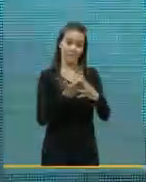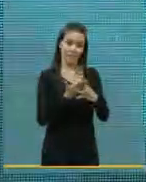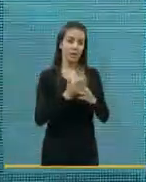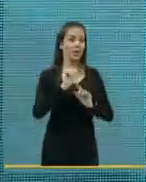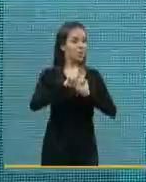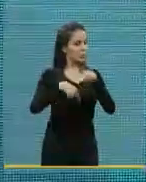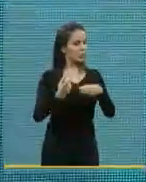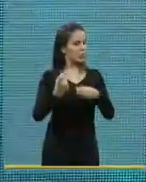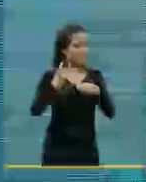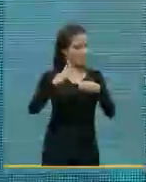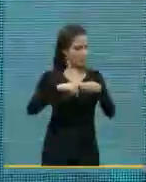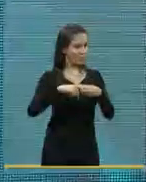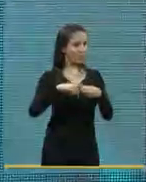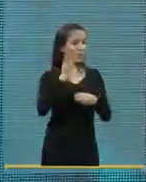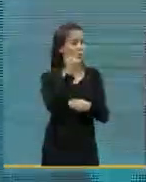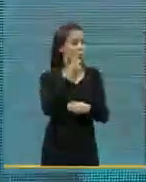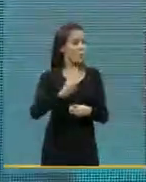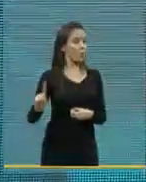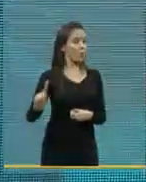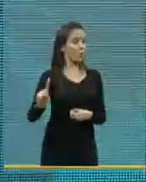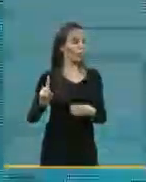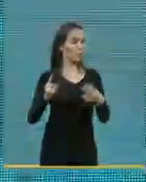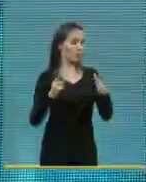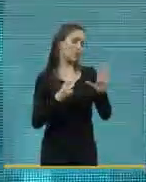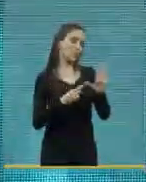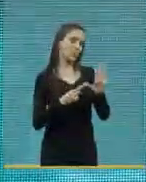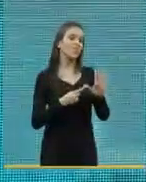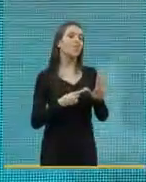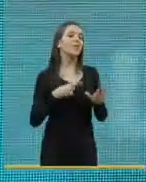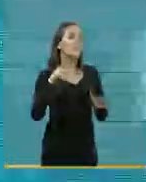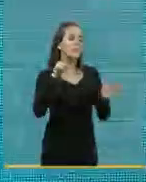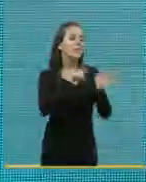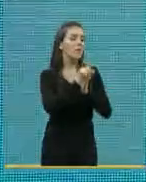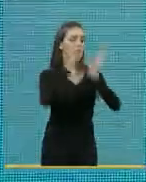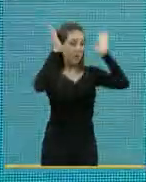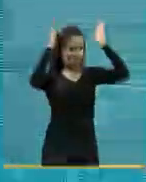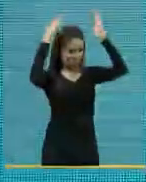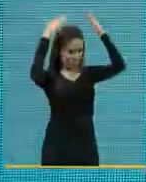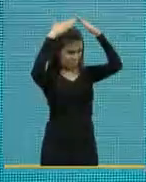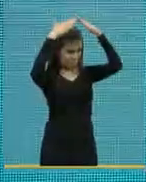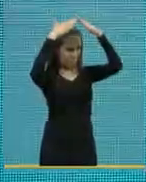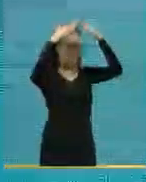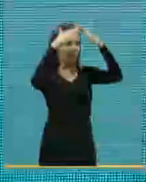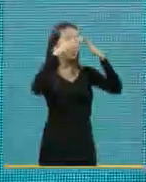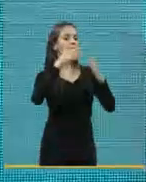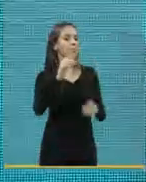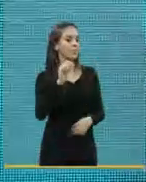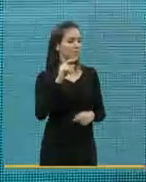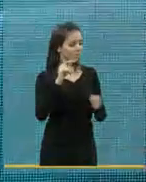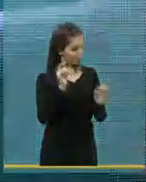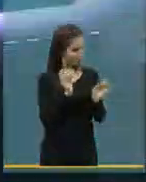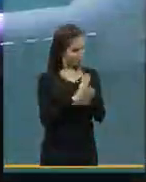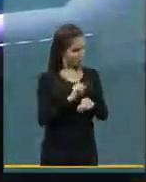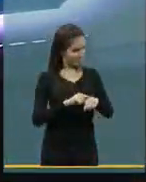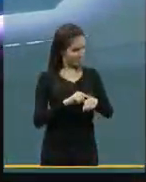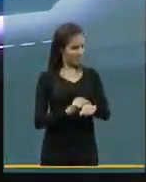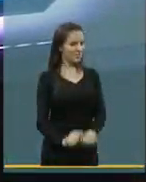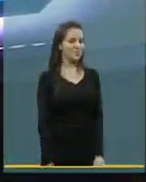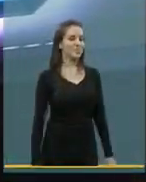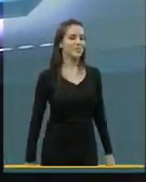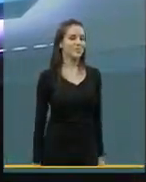voltamos com o último bloco do nosso debate quando os bispos farão perguntas para os candidatos até já